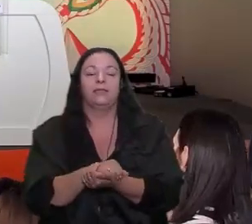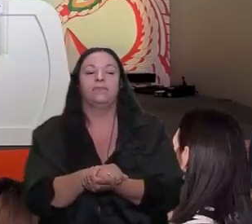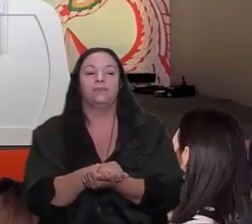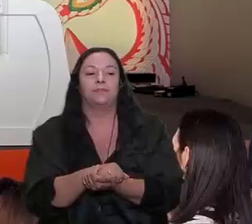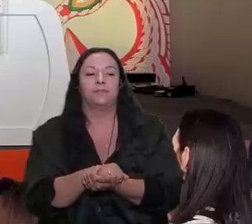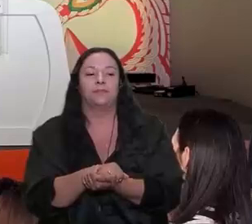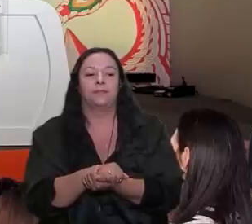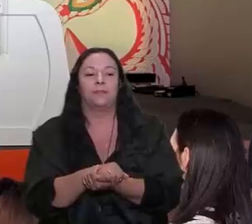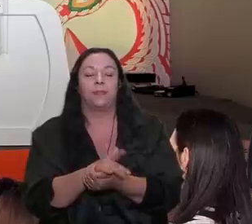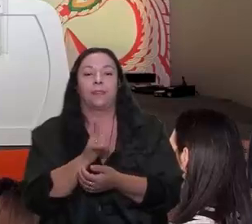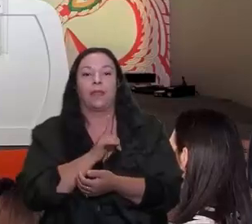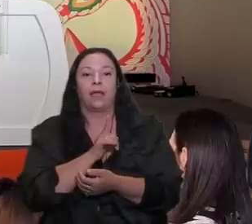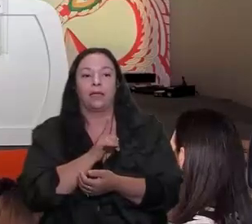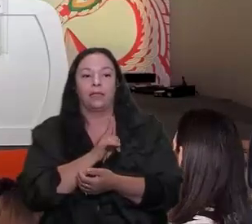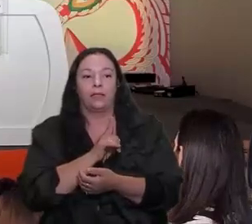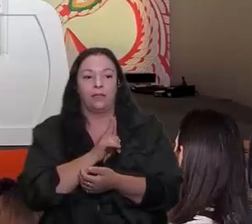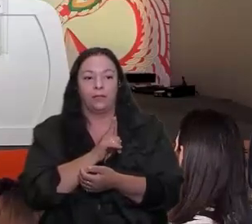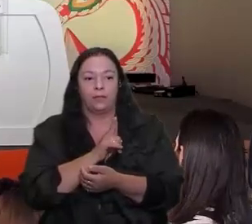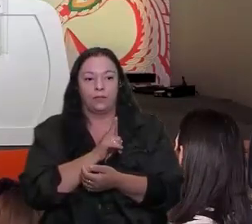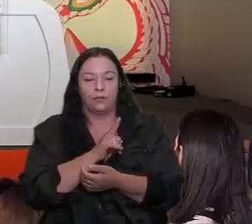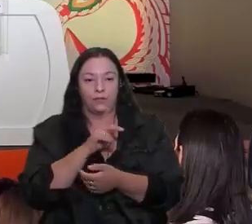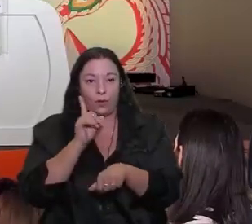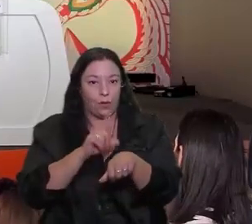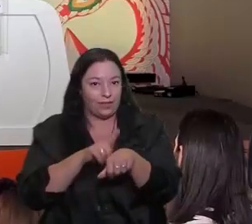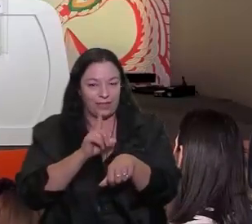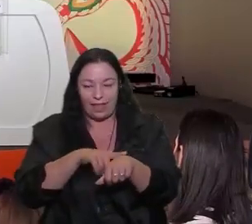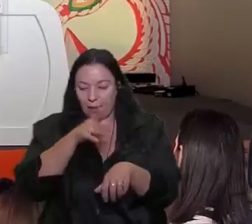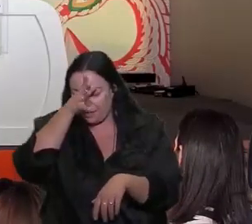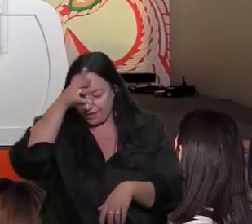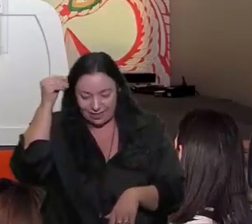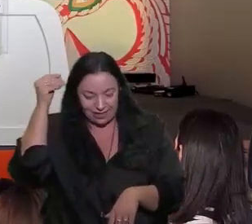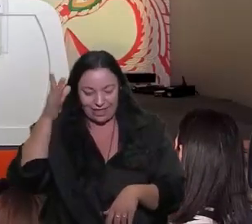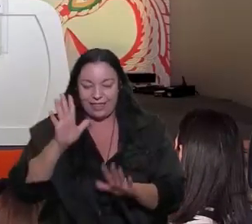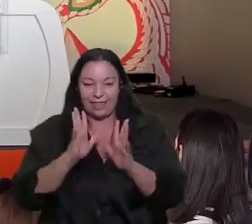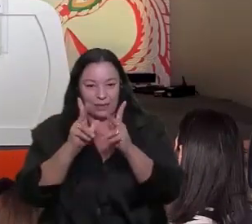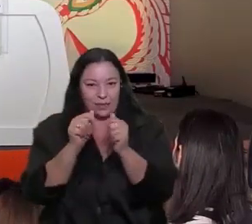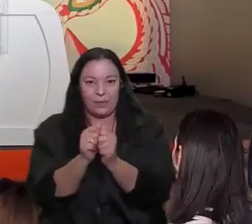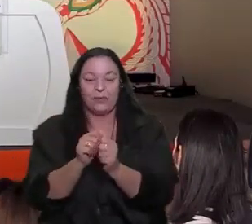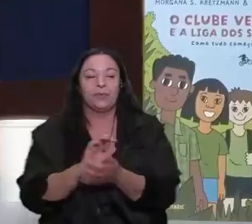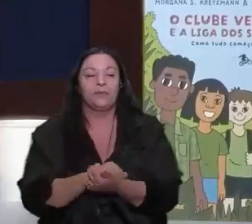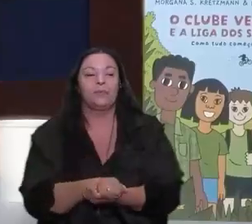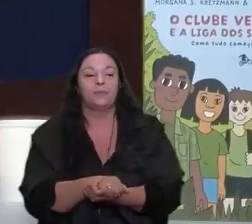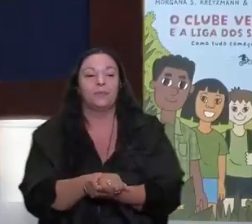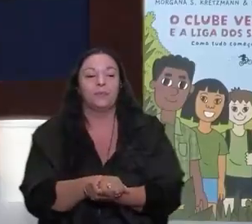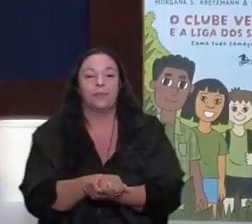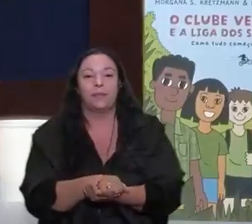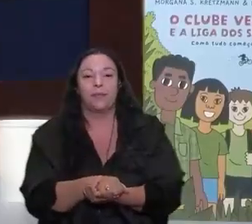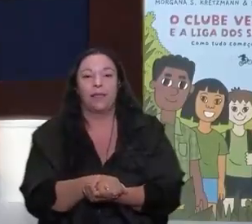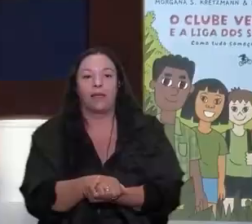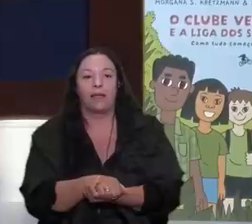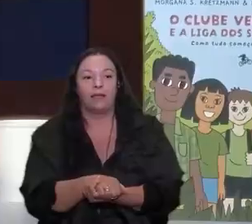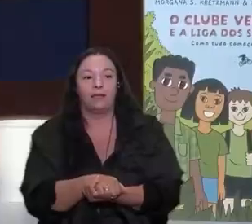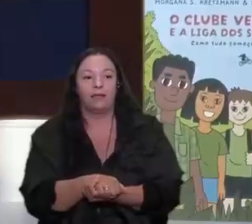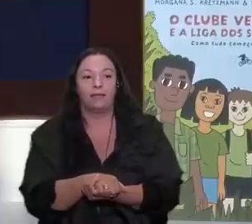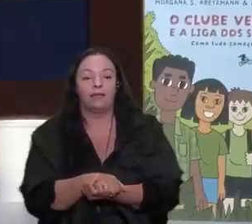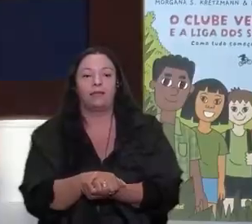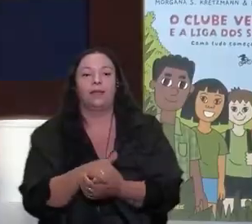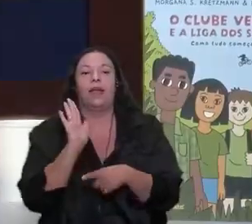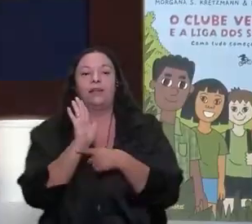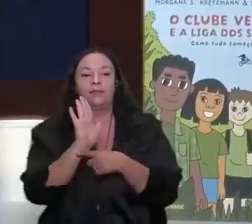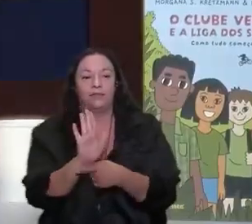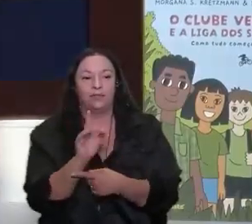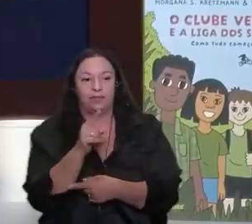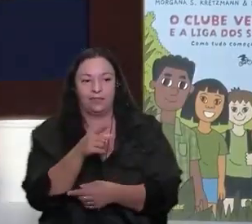E tem isso, né? Porque com o tempo já vai esquecendo tudo. O hard disk aqui já está lotado. Mas, enfim... Você me ajuda?